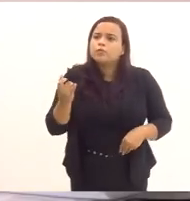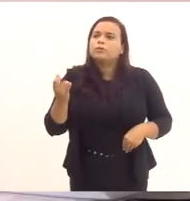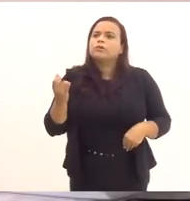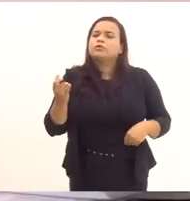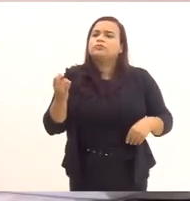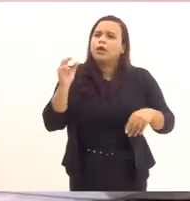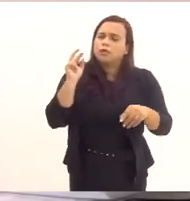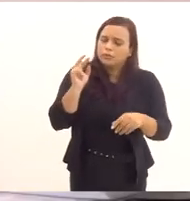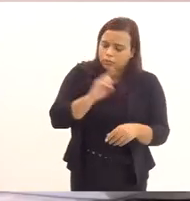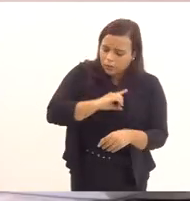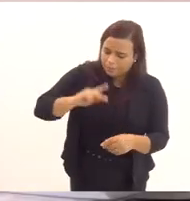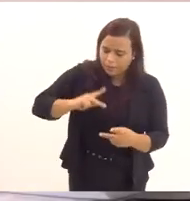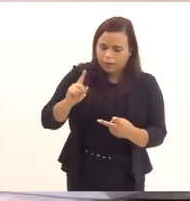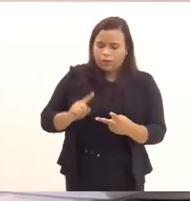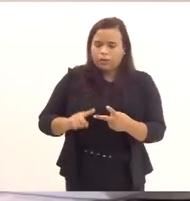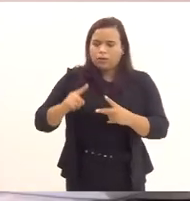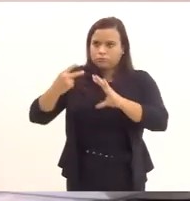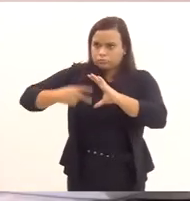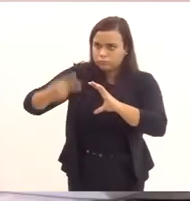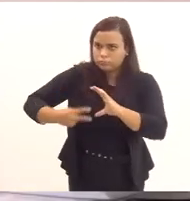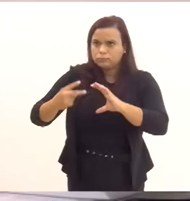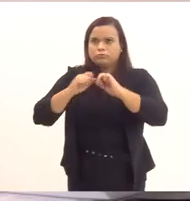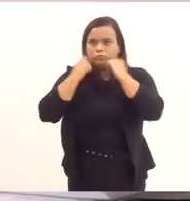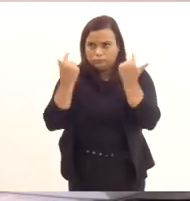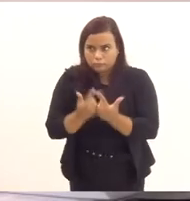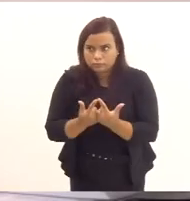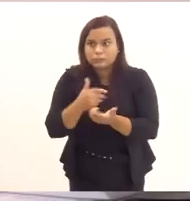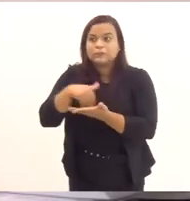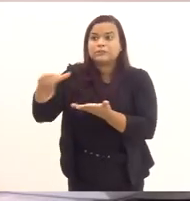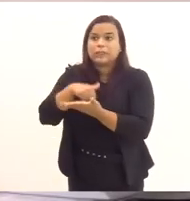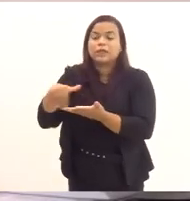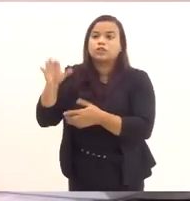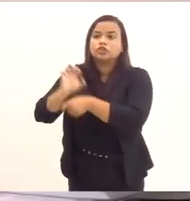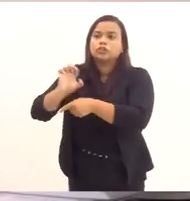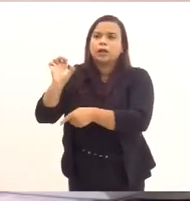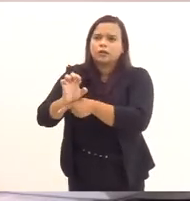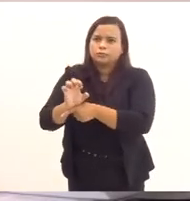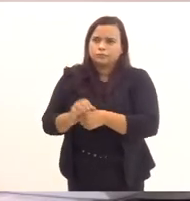Assembleia câmera e e a Secretaria de Estado de assistência